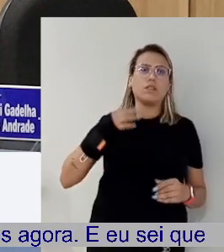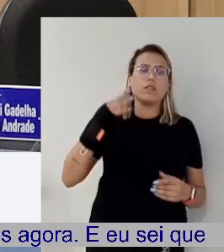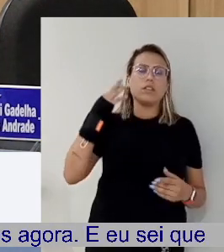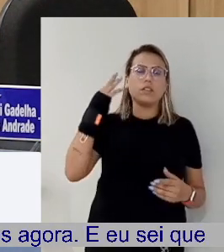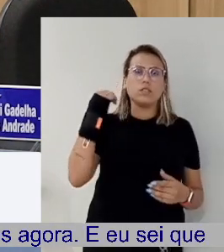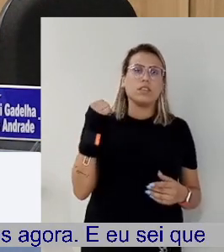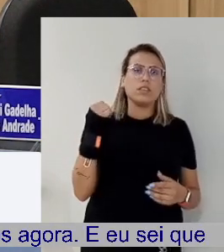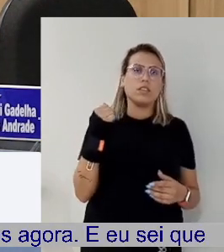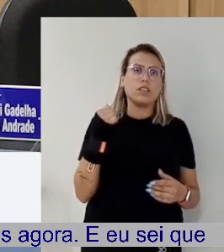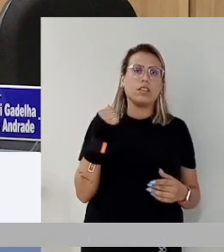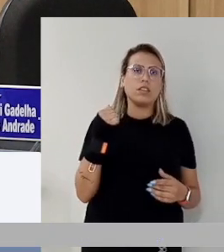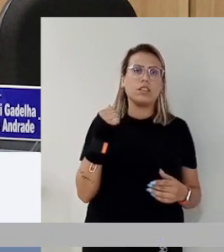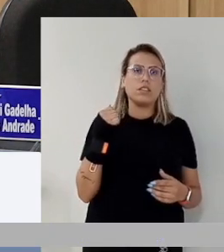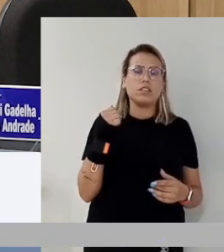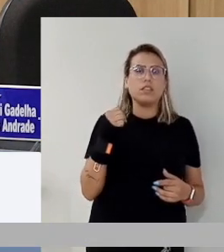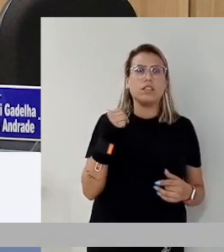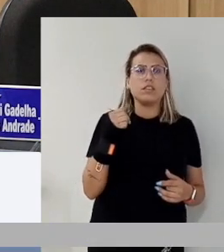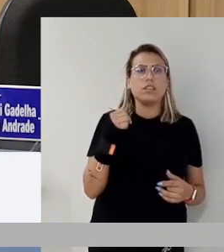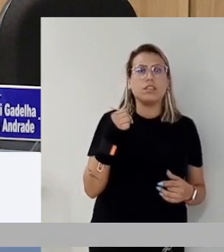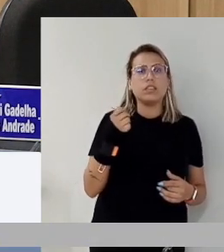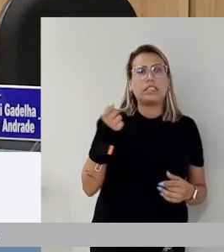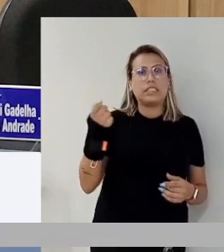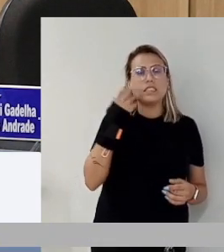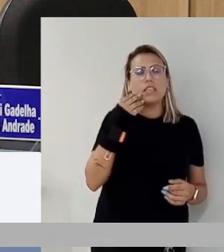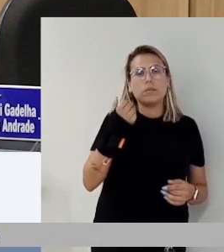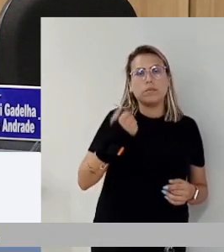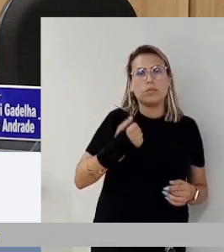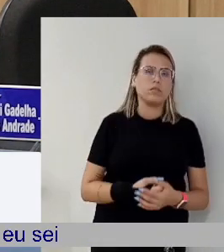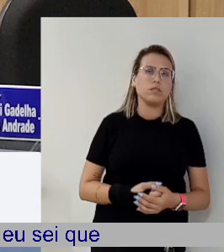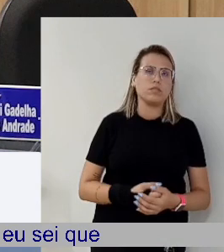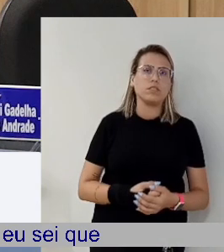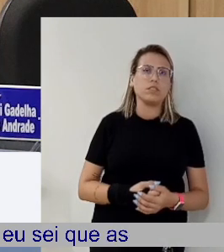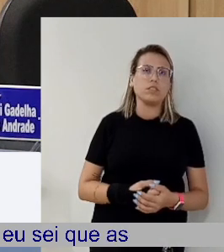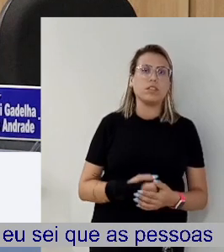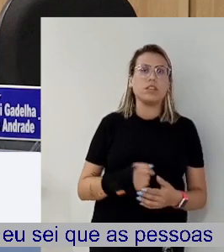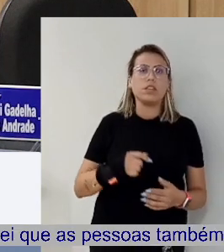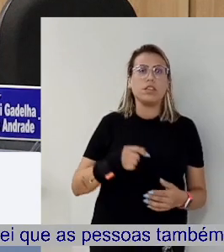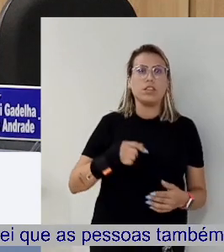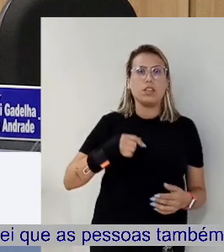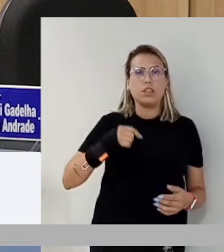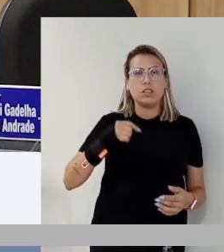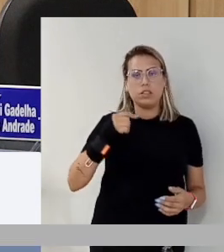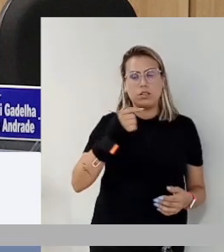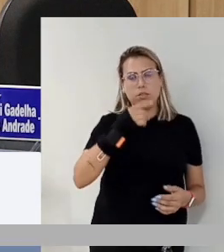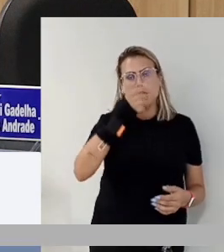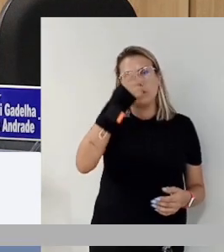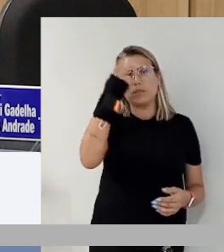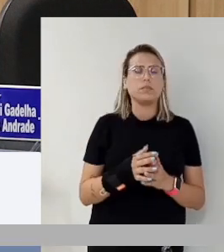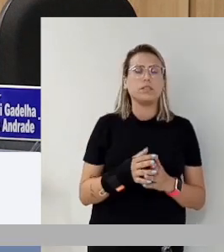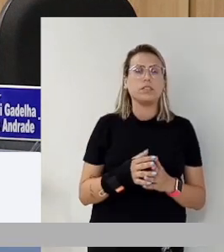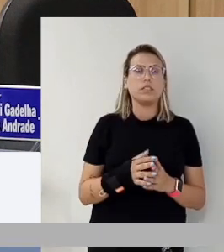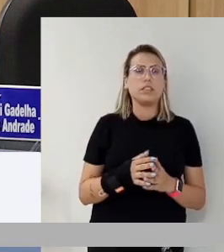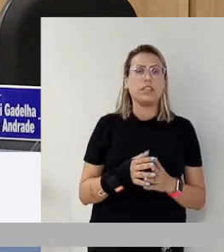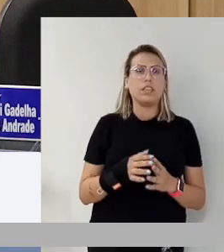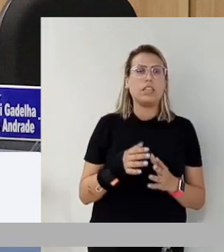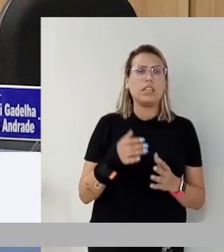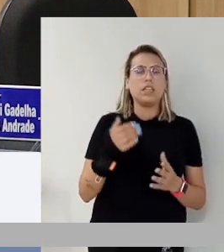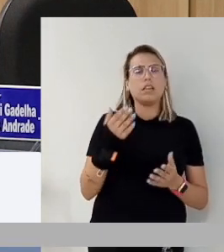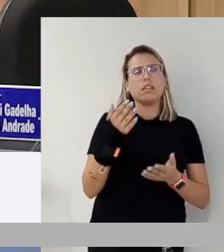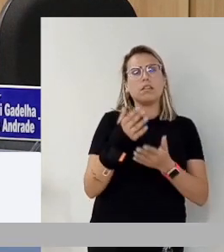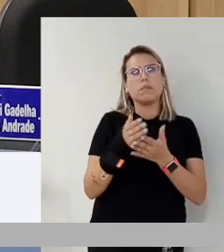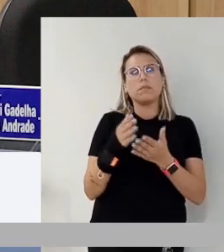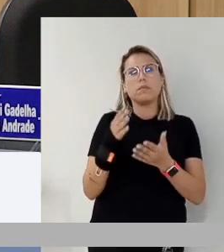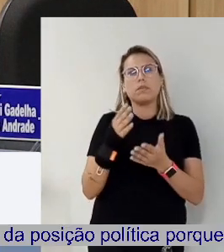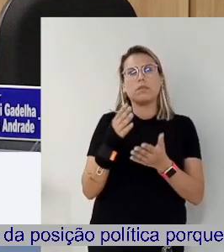porque a gente sabe dos números e eu sei que as pessoas também sabem independente da posição política